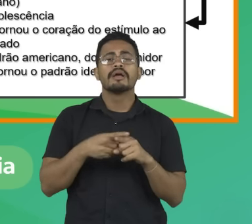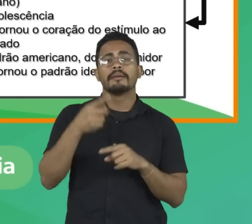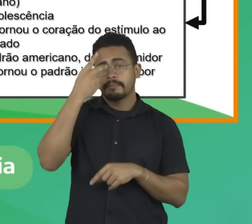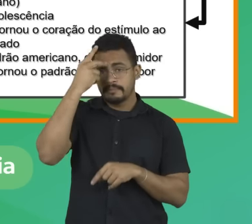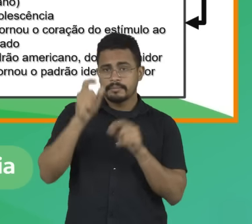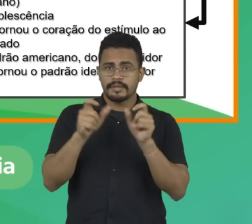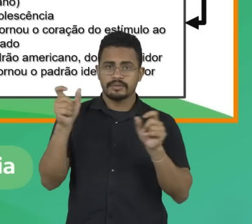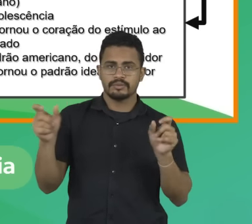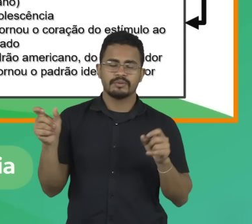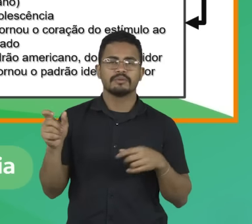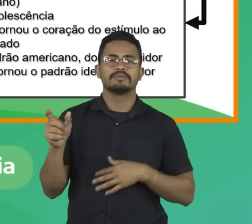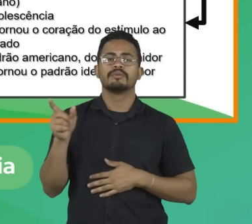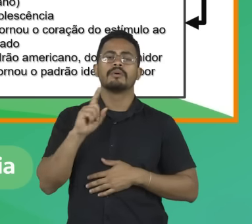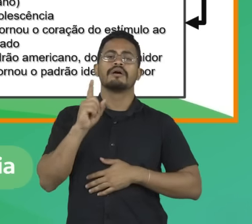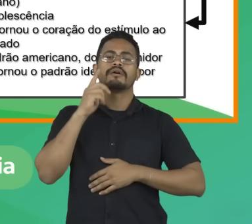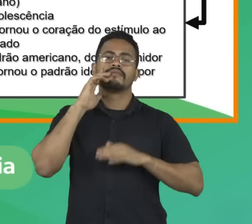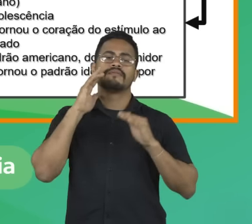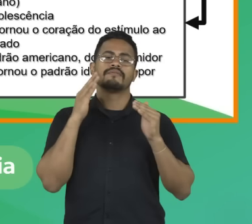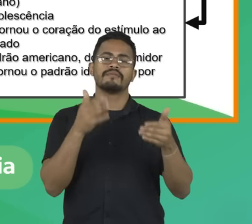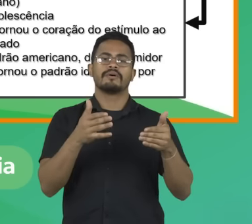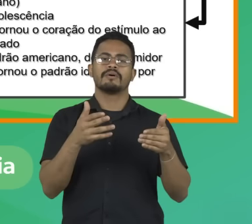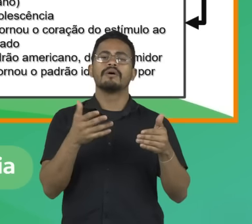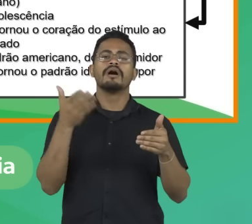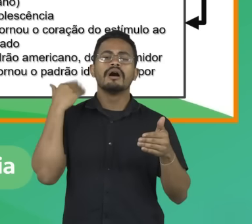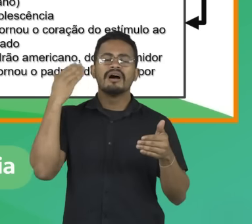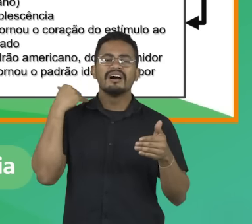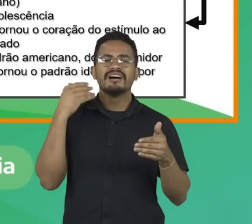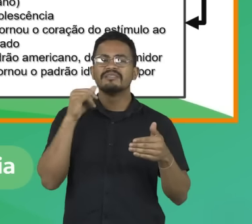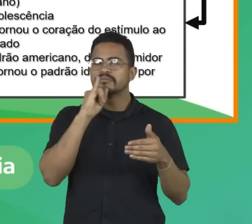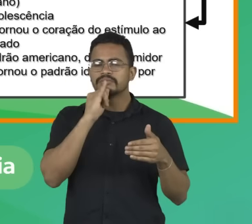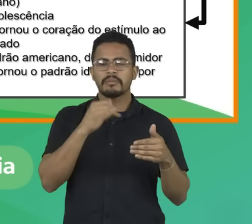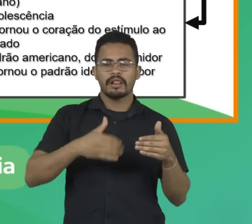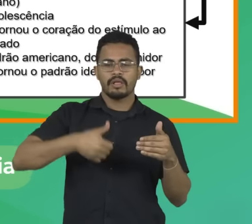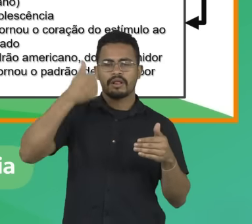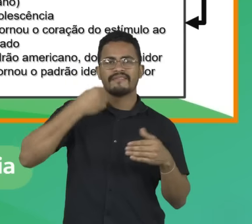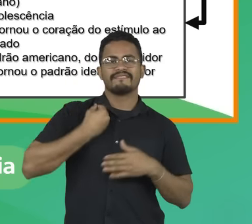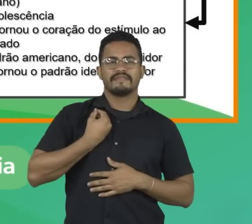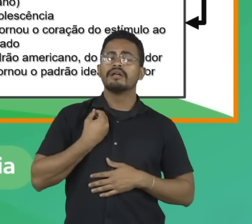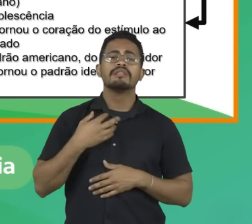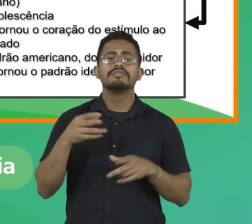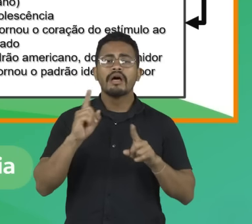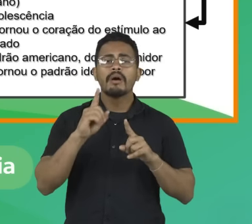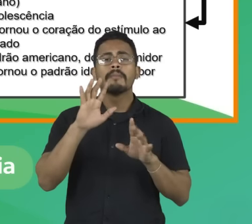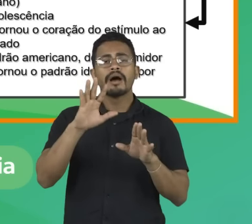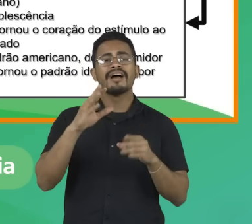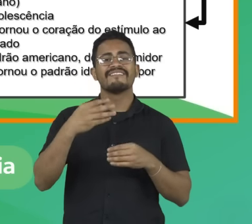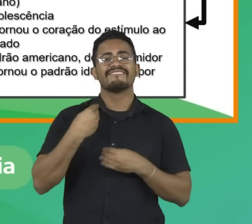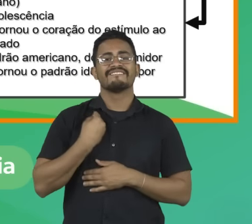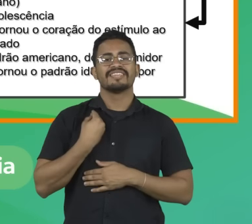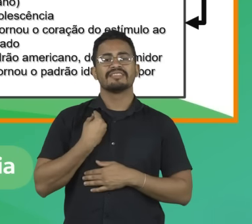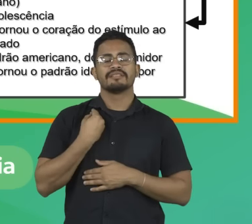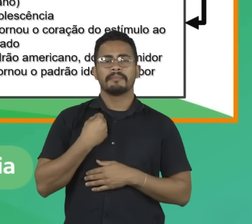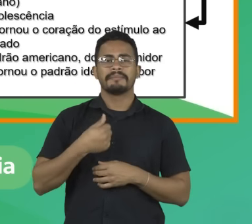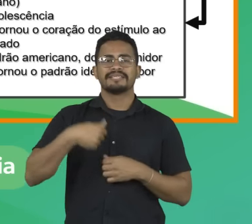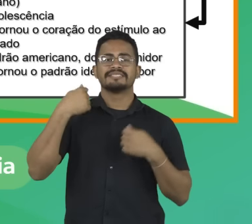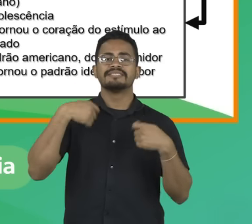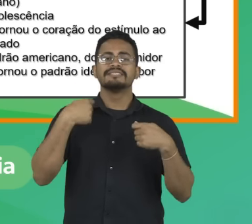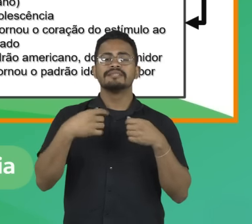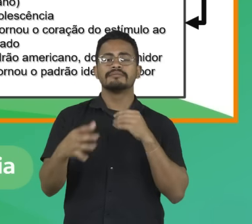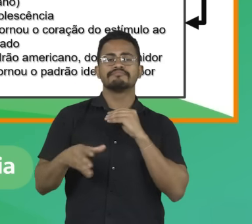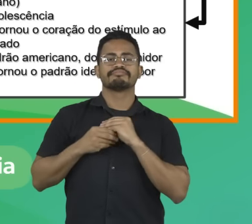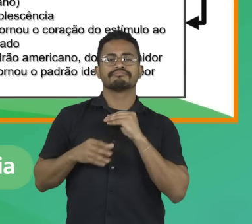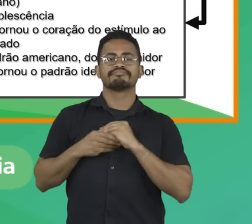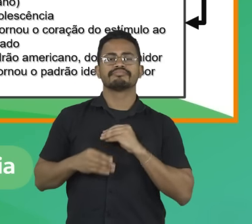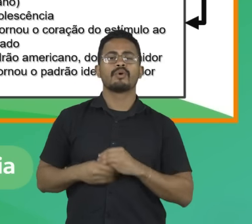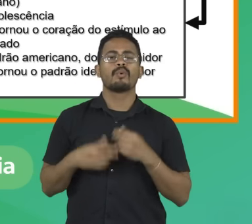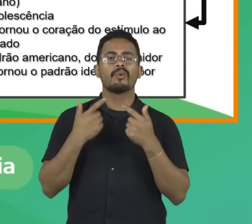não foquem mais no que elas tiram de benefício para melhorar a sua vida, mas que a vida precisa, para melhorar, precisa de bens. Então,